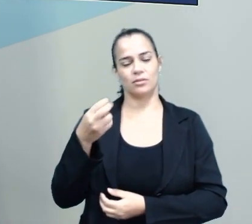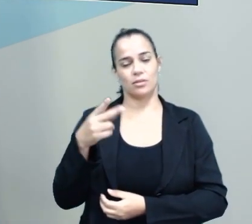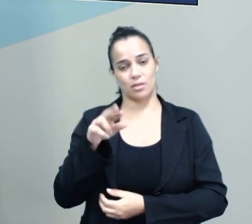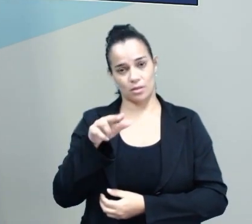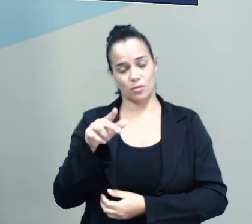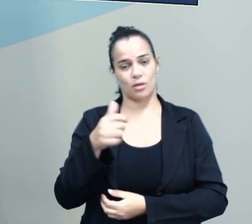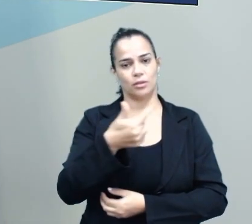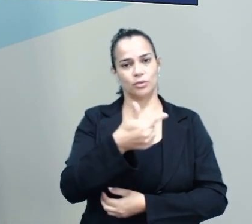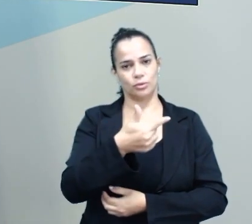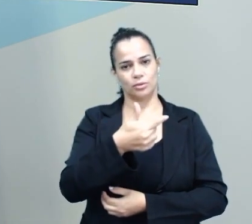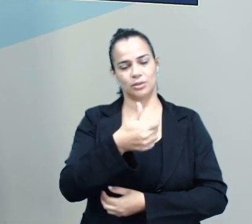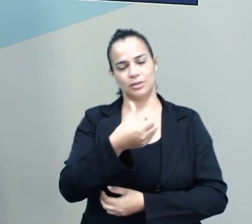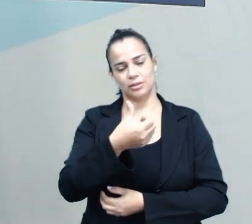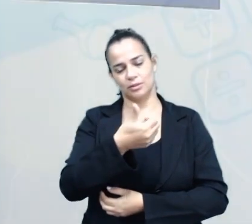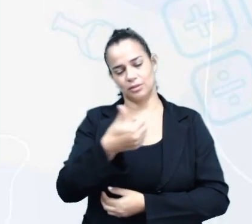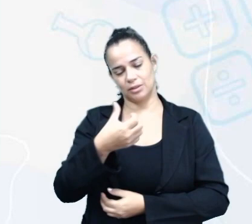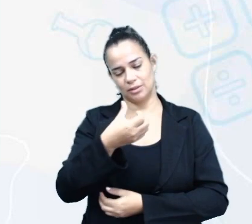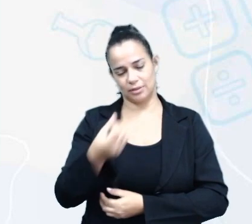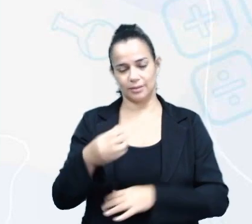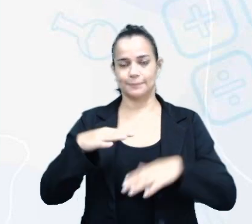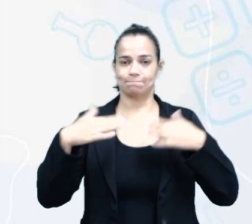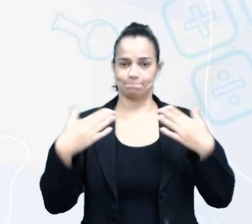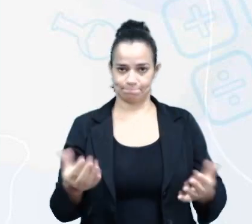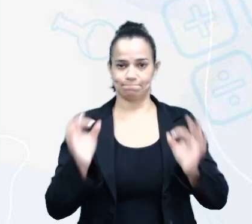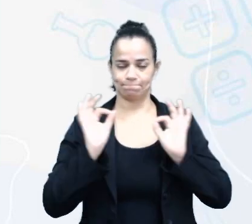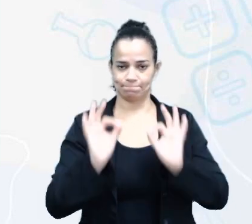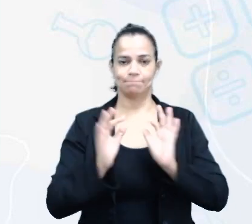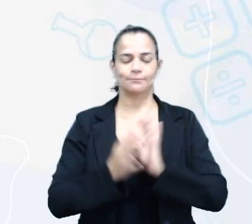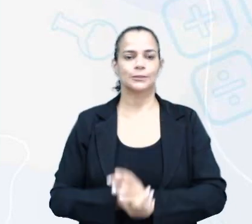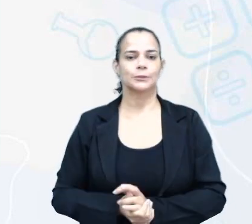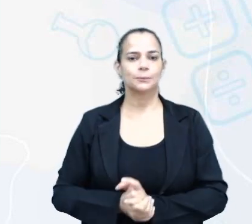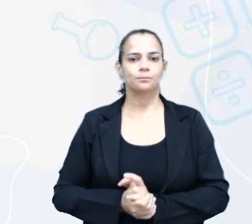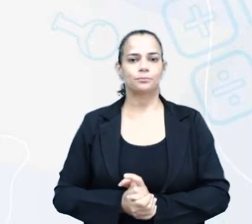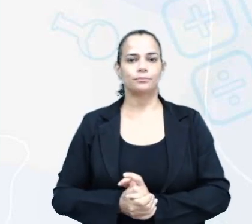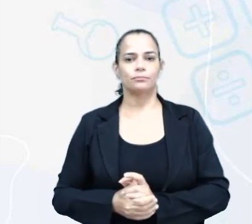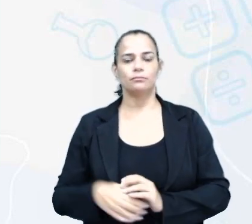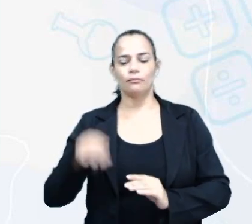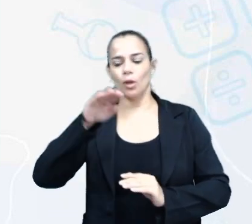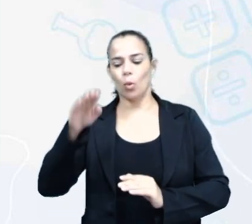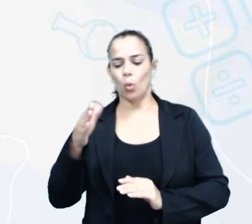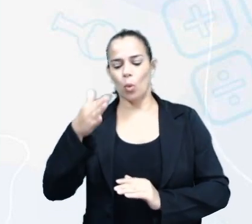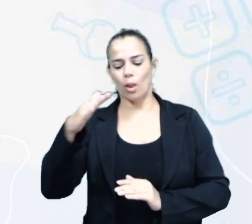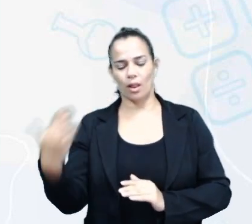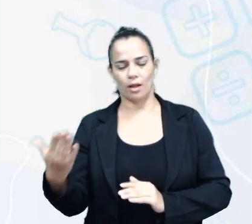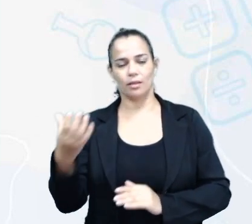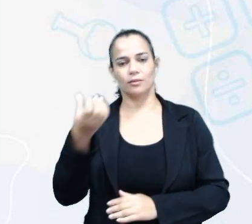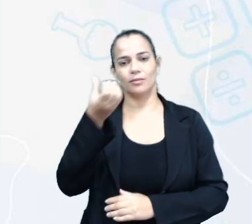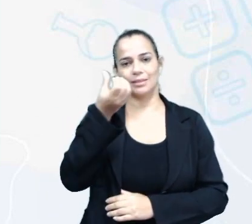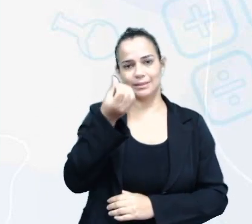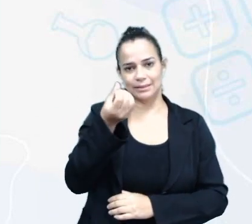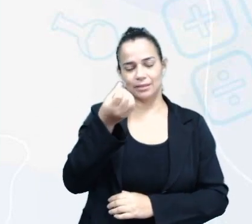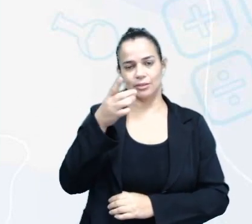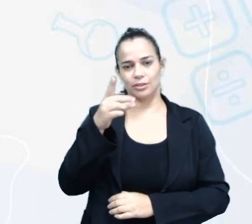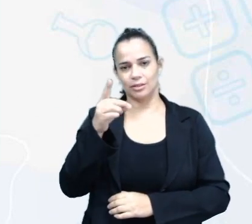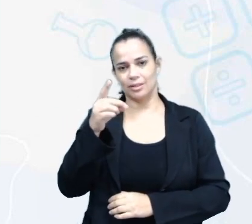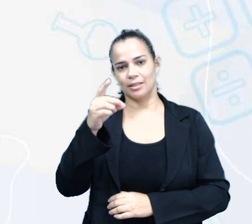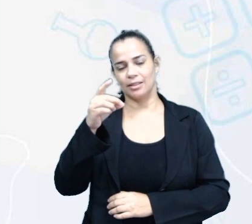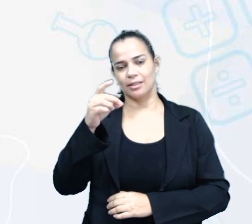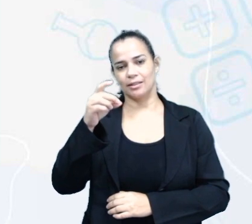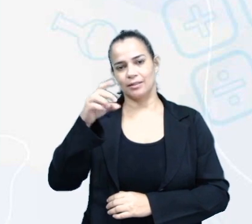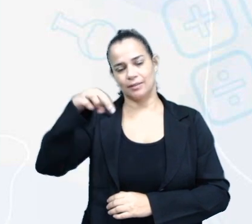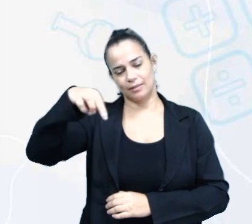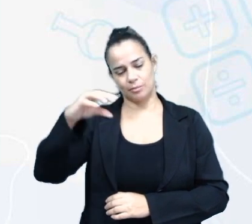216. Beleza? Portanto, pessoal, o lado desse cubo vale 6 decímetros.